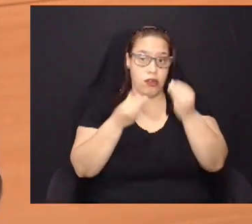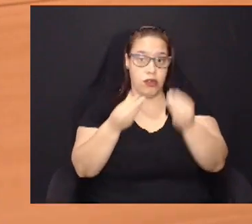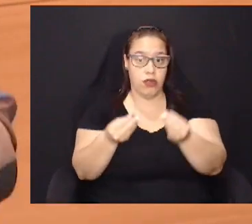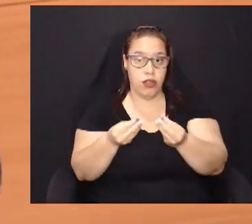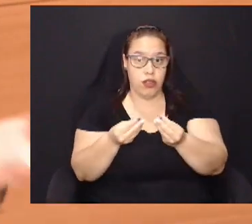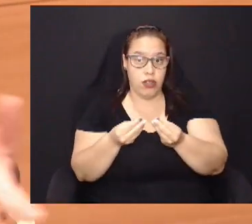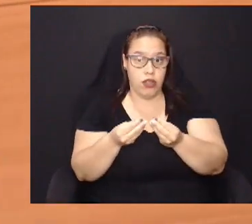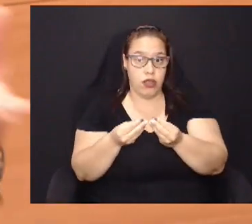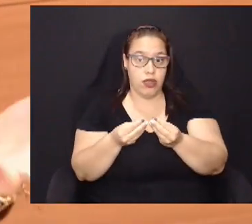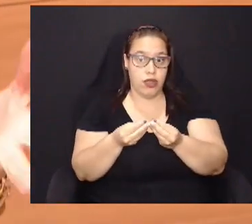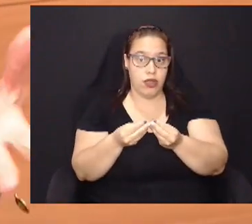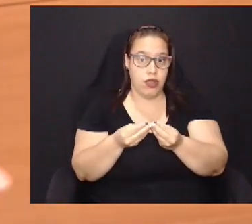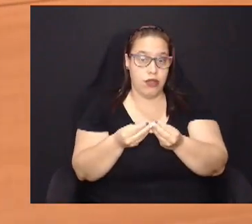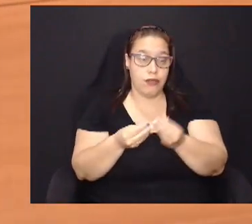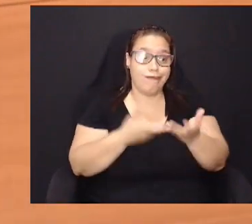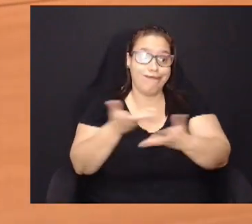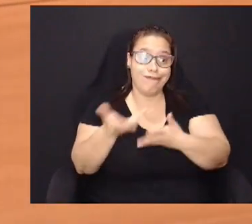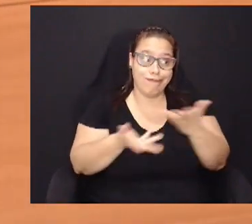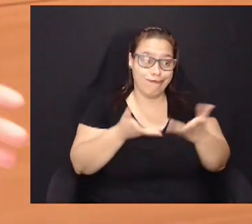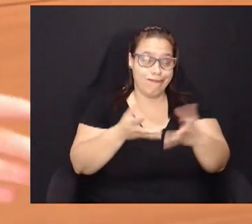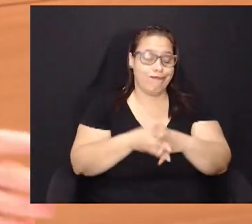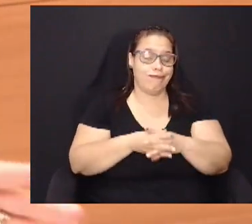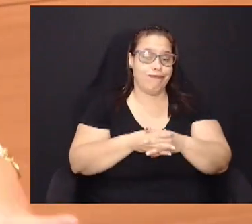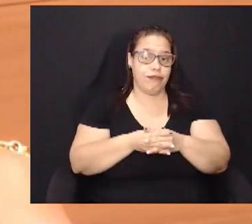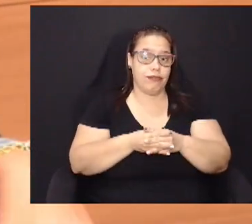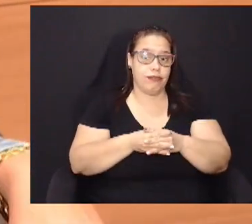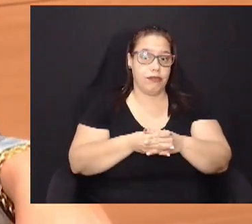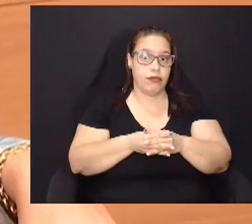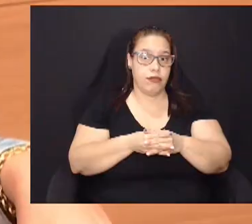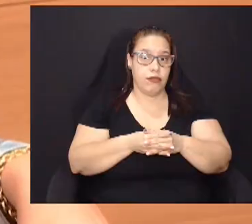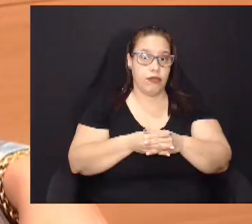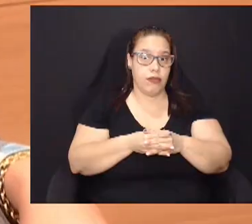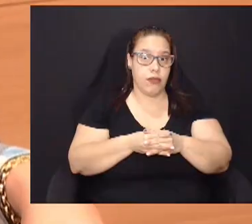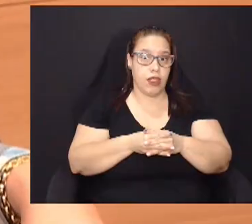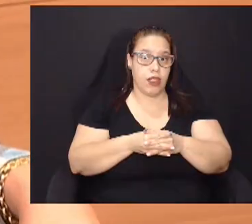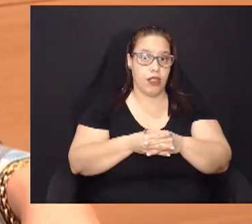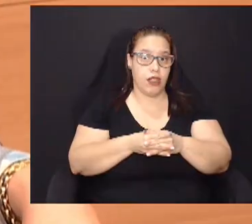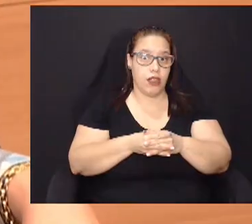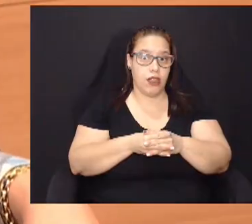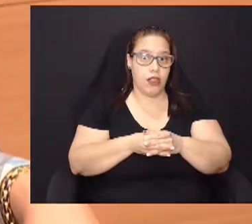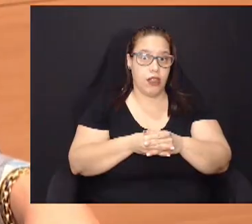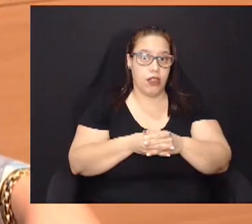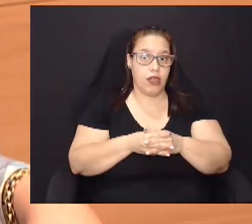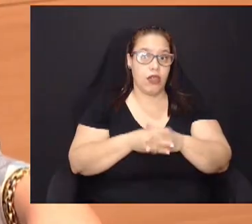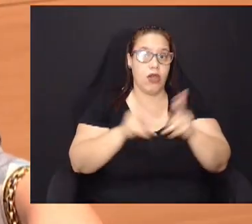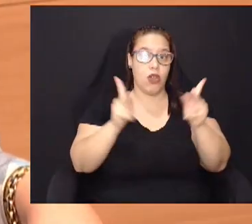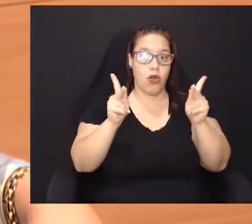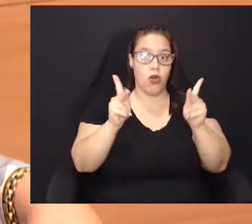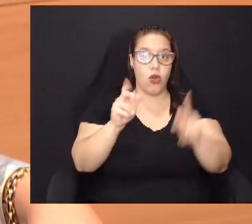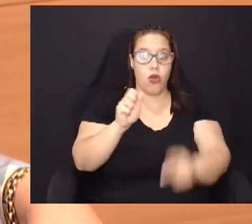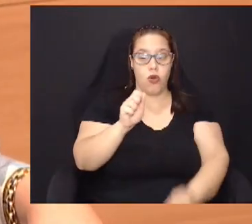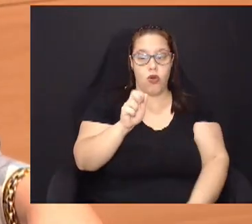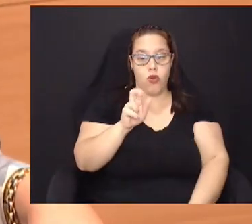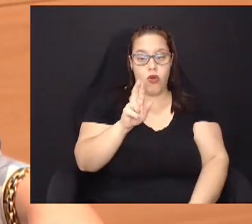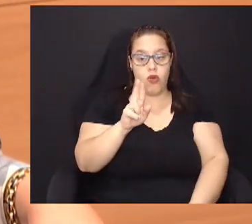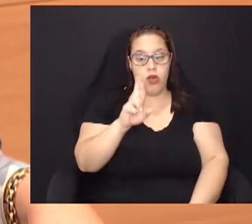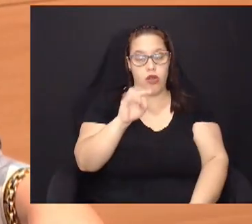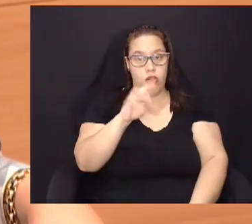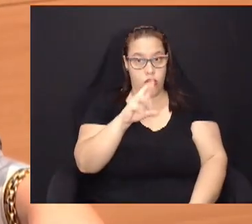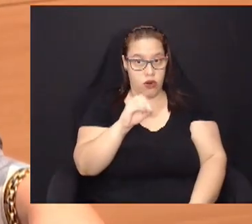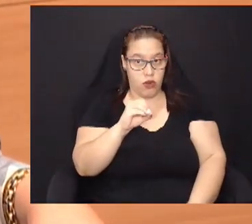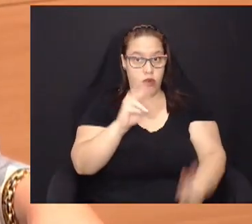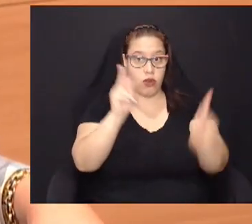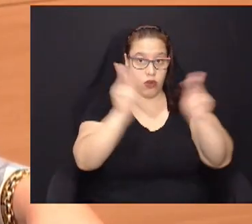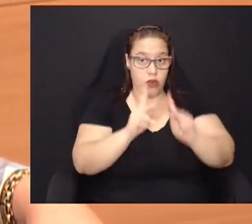mundo quer a mão, o braço. Então, Mas e o Arauto da Paz? o Arauto da Paz também. Também isso é tudo dia. A gente está fazendo o